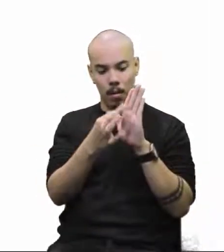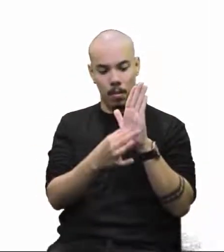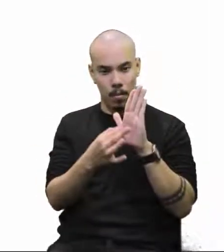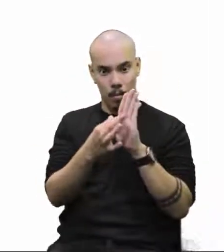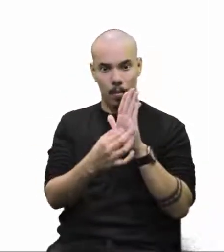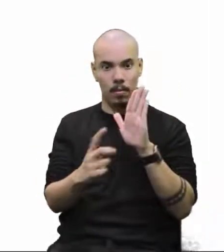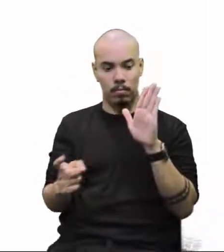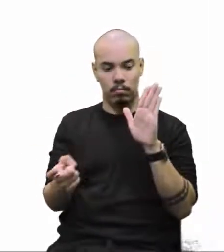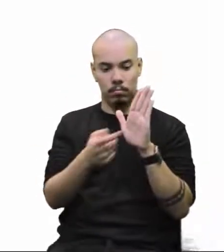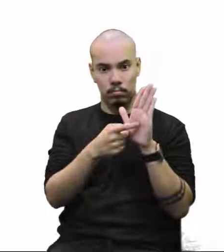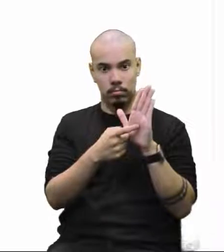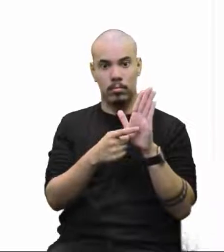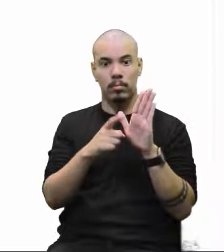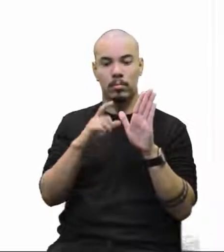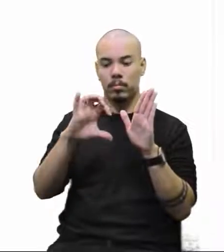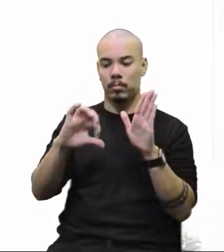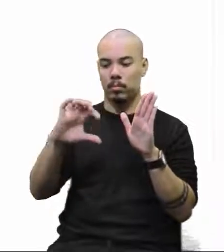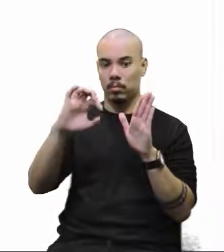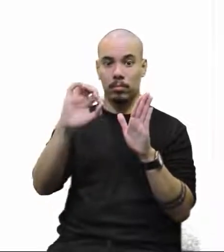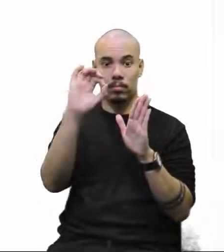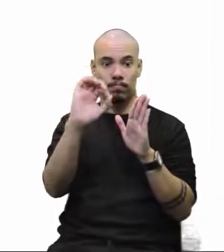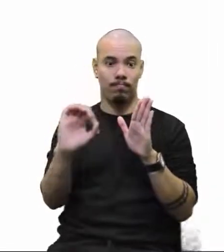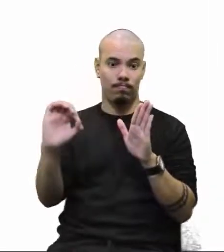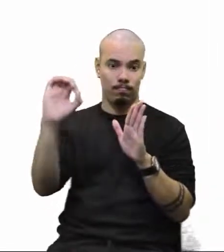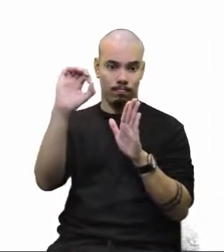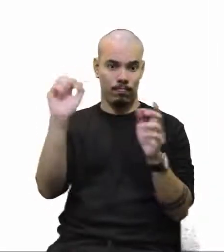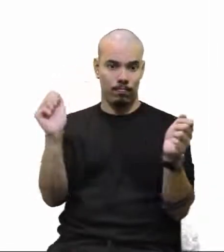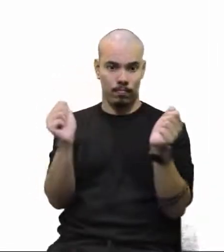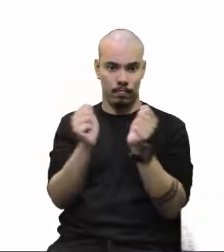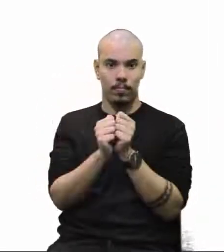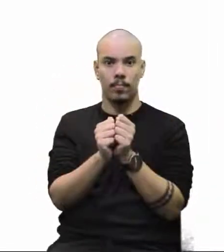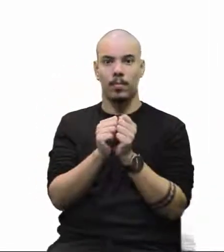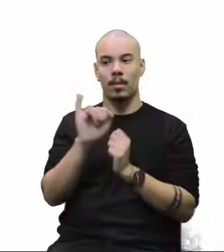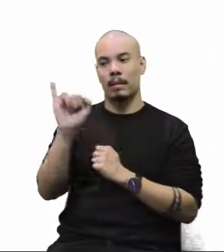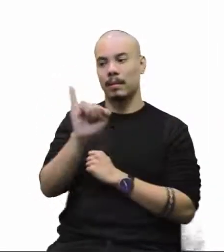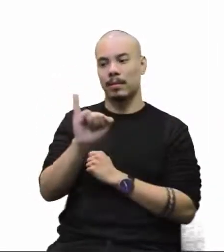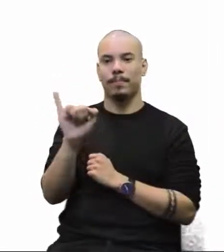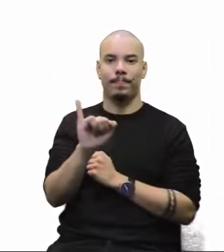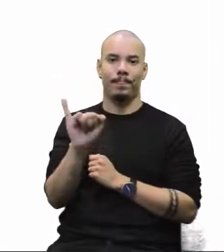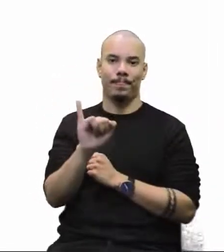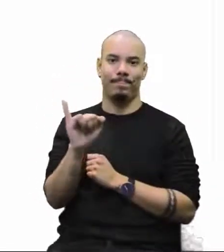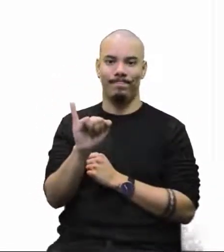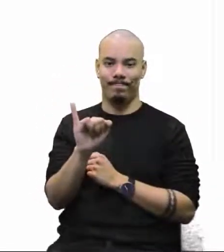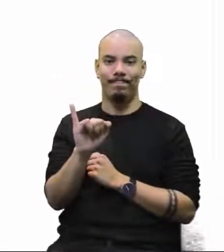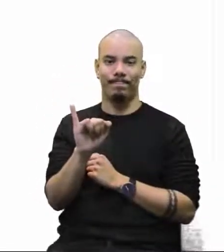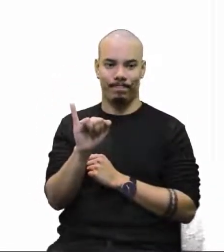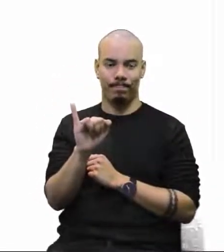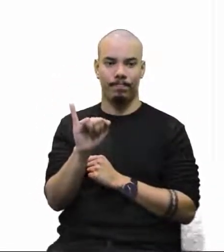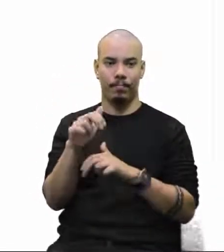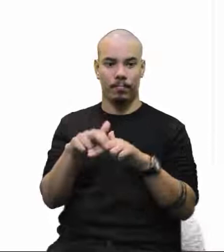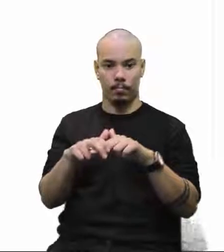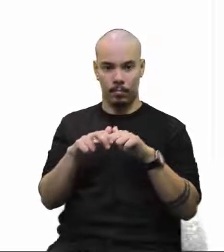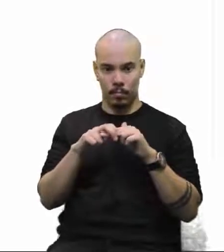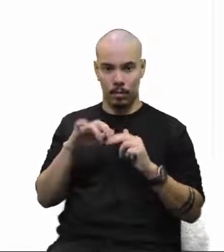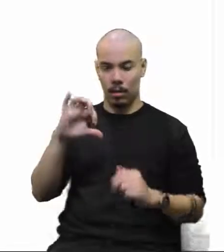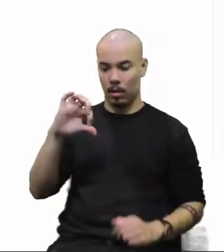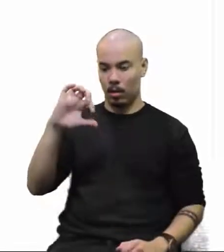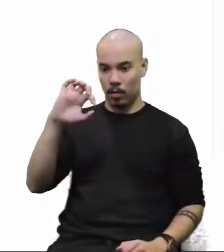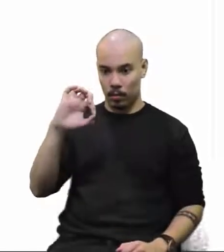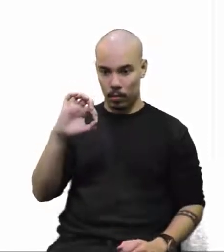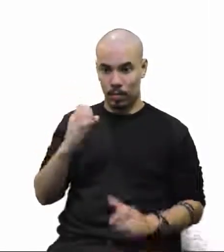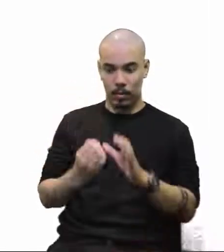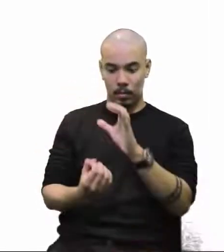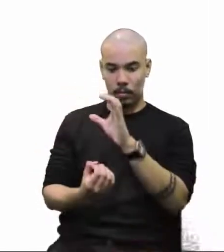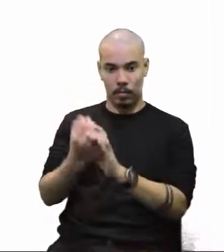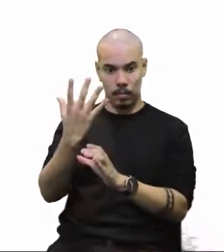saindo, está fazendo um ângulo de 90 graus com a corrente elétrica. Então aí, 90. Por isso que